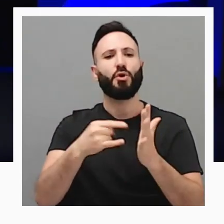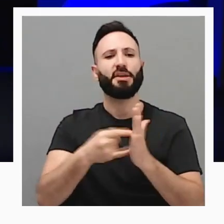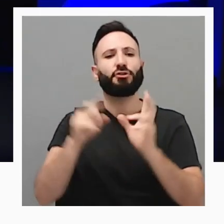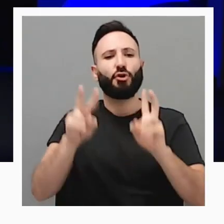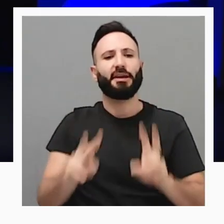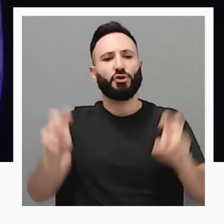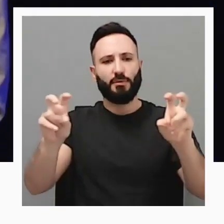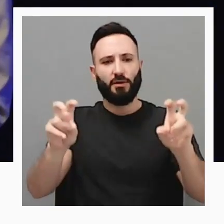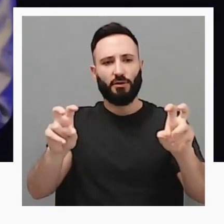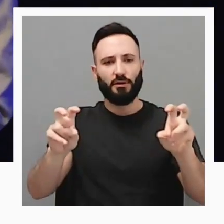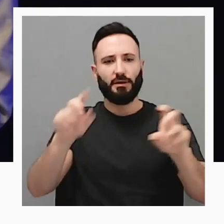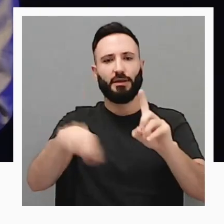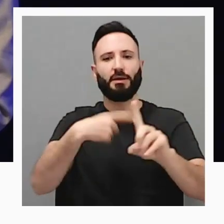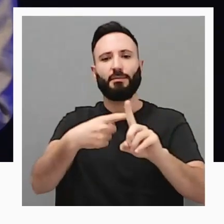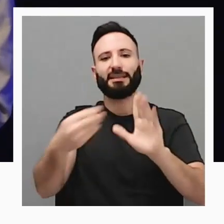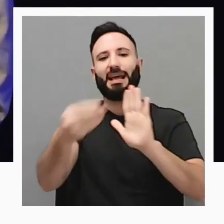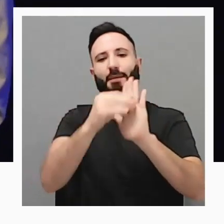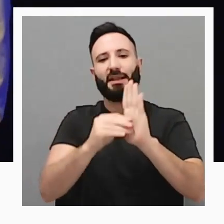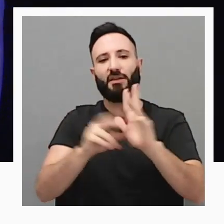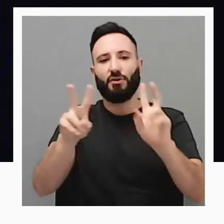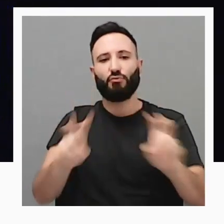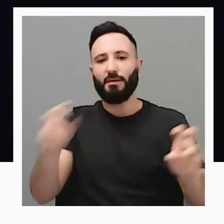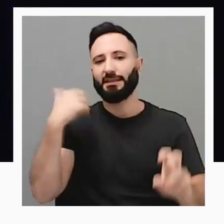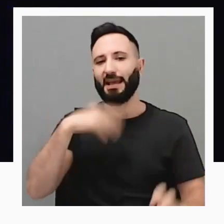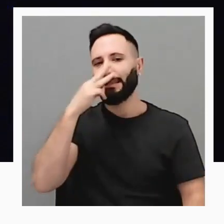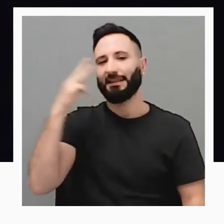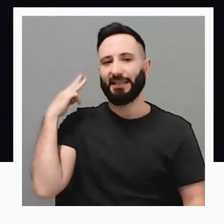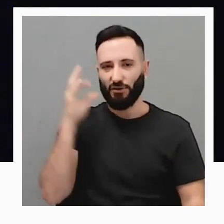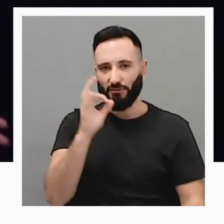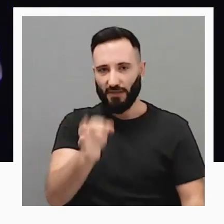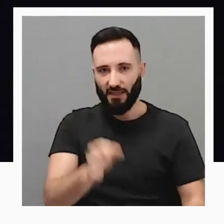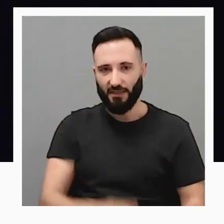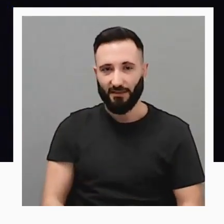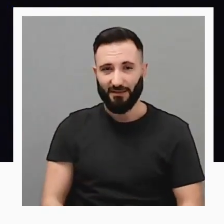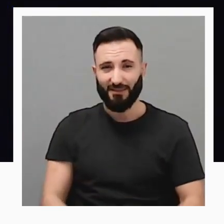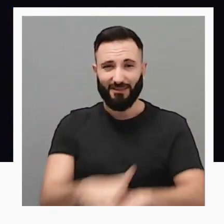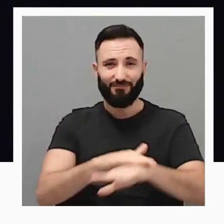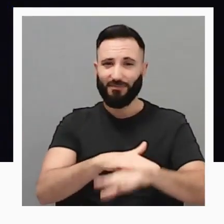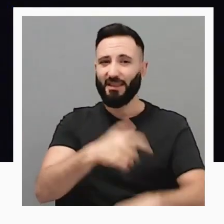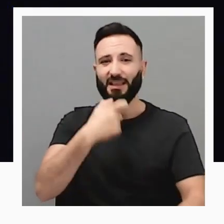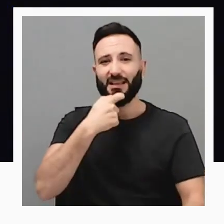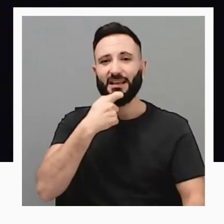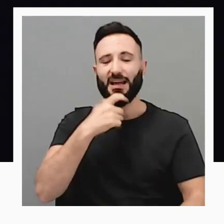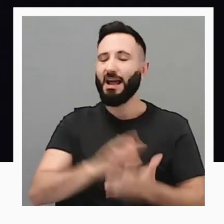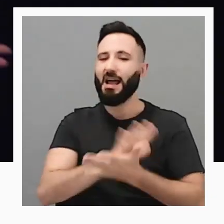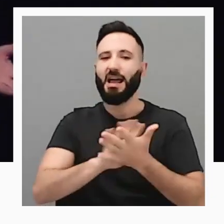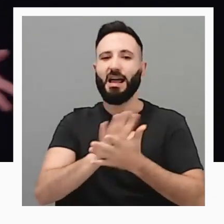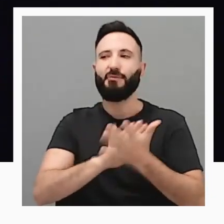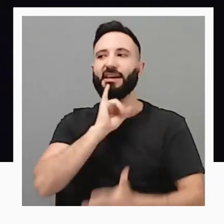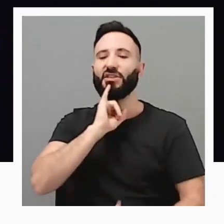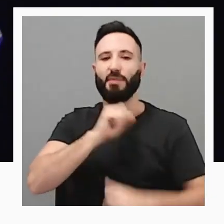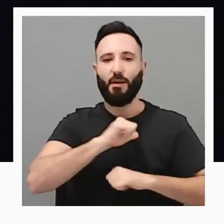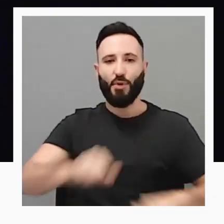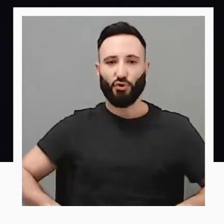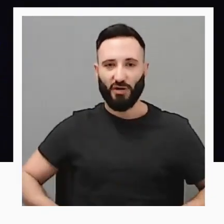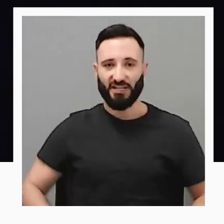uma startup que começou há 3 anos. Exatamente, no final de 2019, mais ou menos, e que pretende, tal como é o